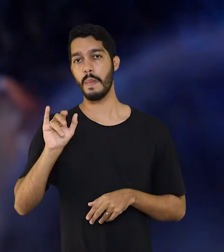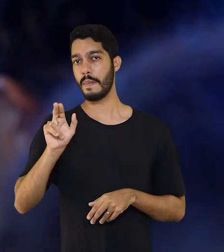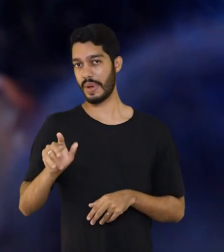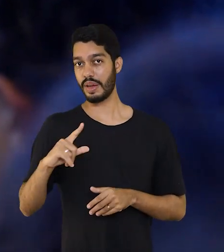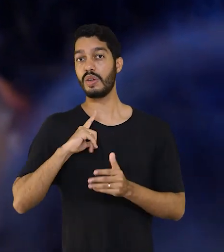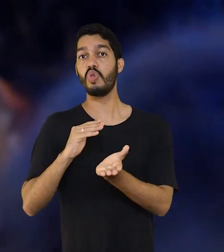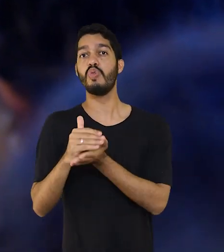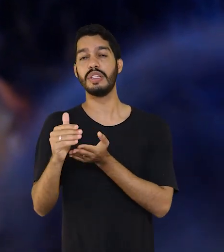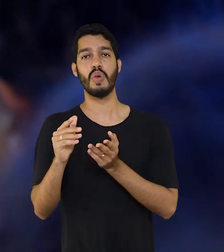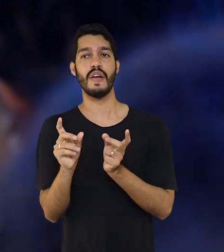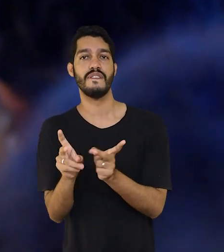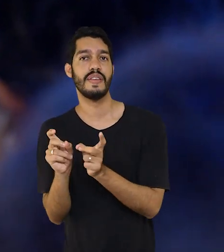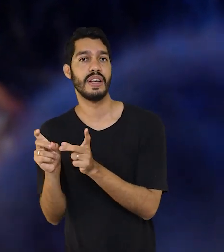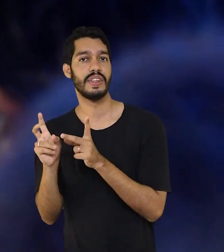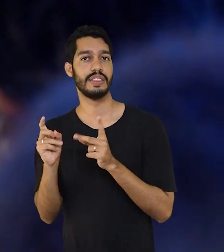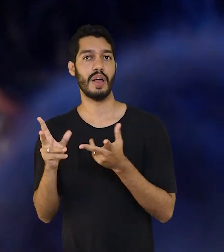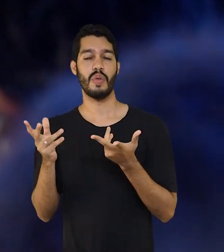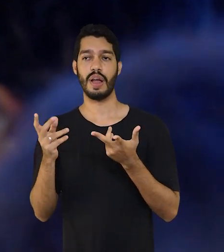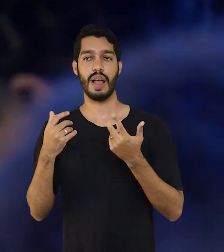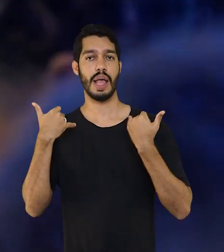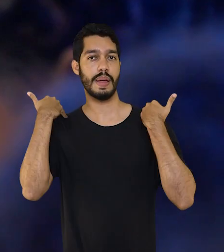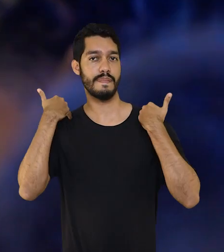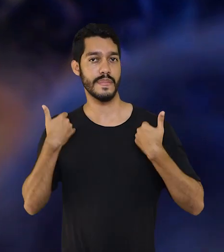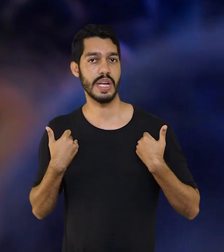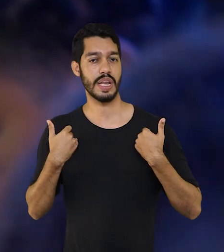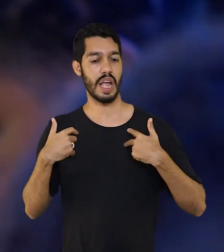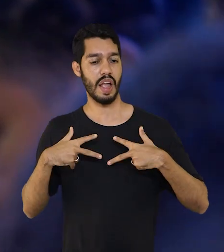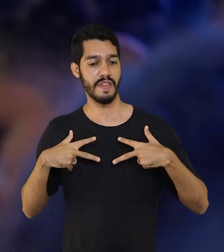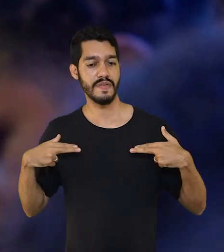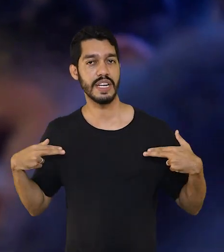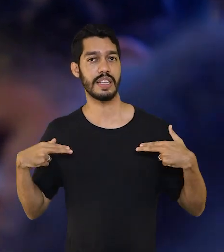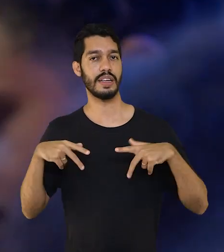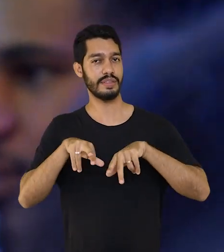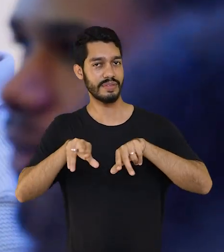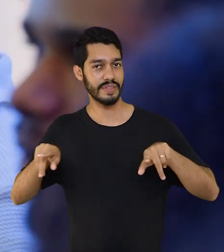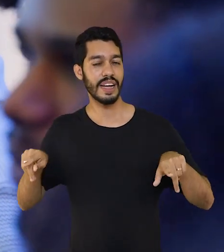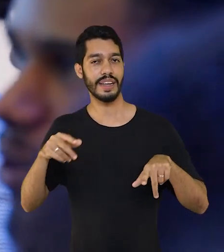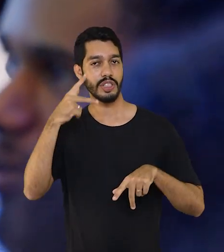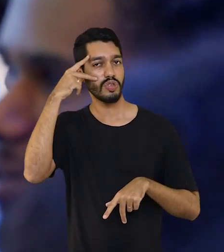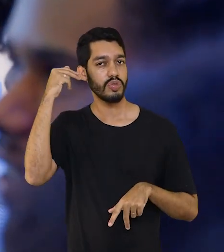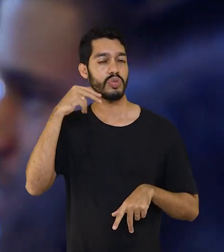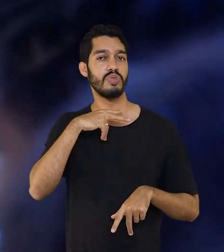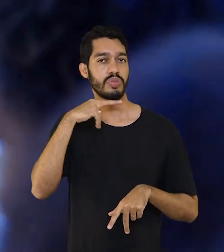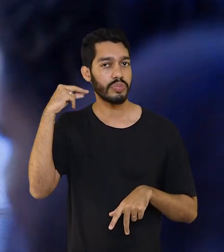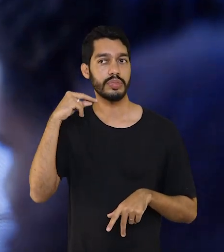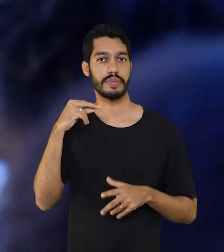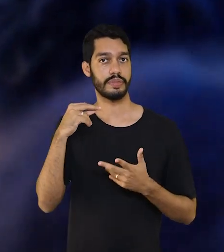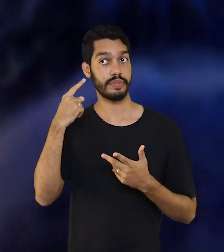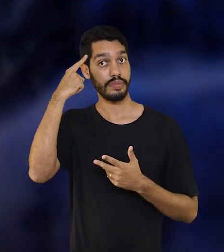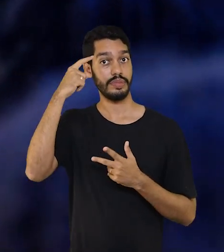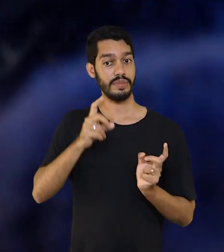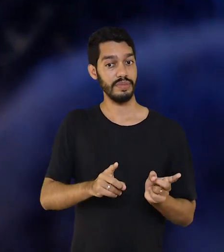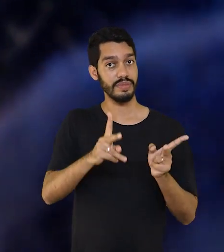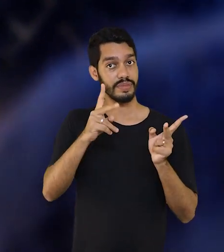a minha irmã. Ela começou a vender biquíni de fita, quando ficou no hype a marquinha de fita, e ela vende um